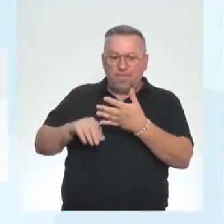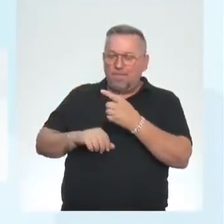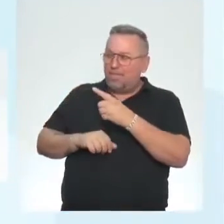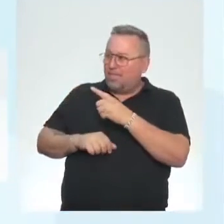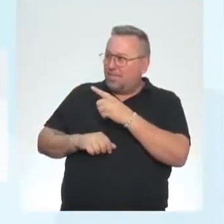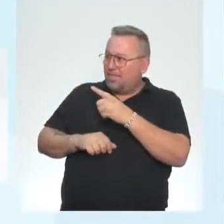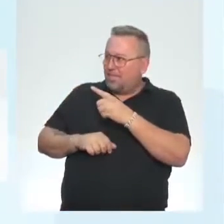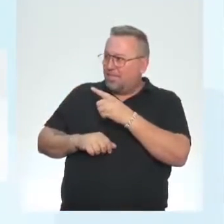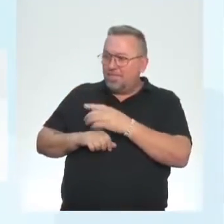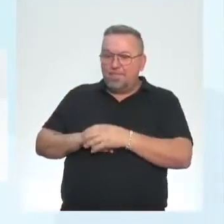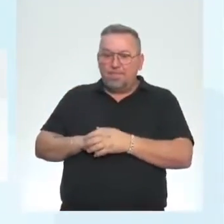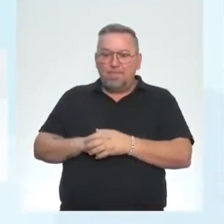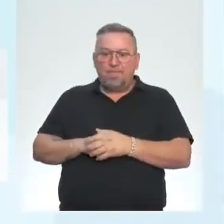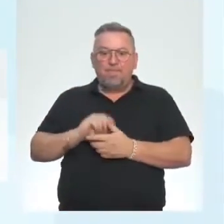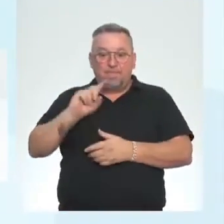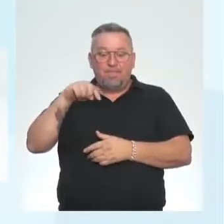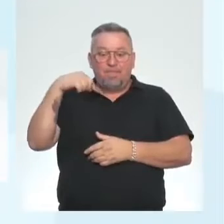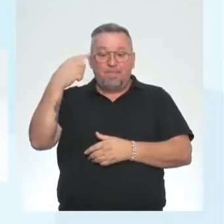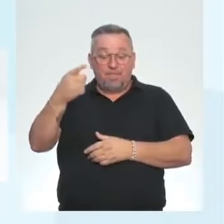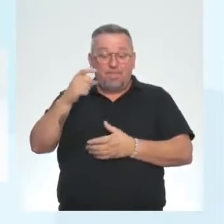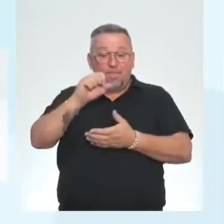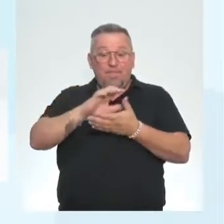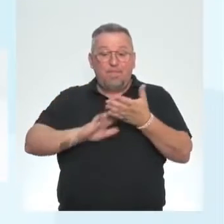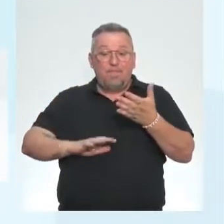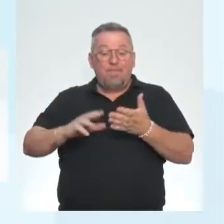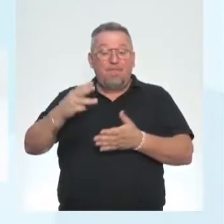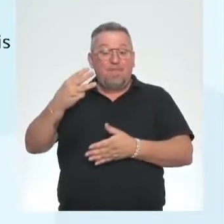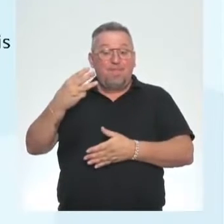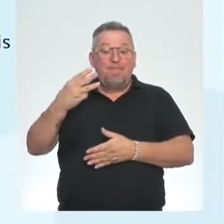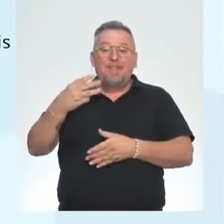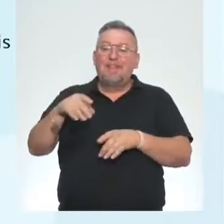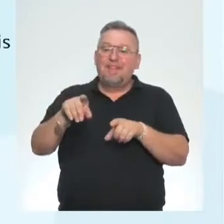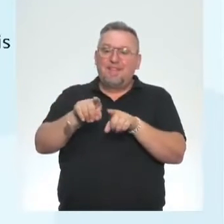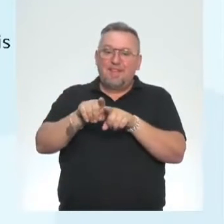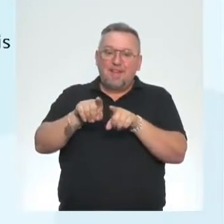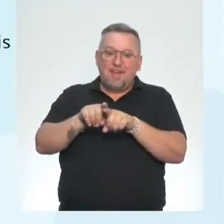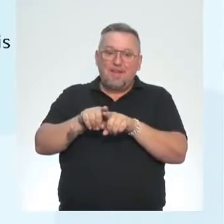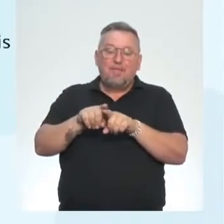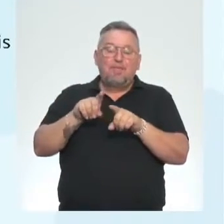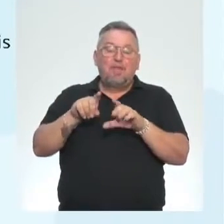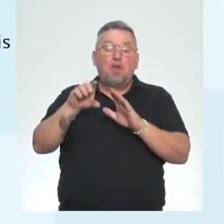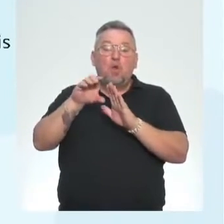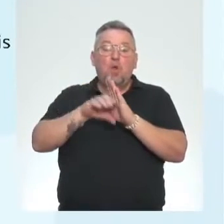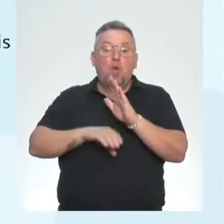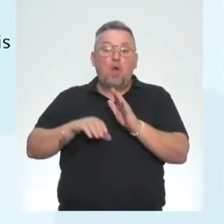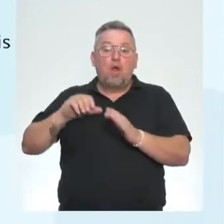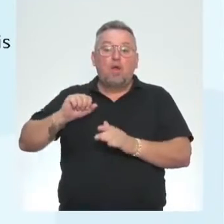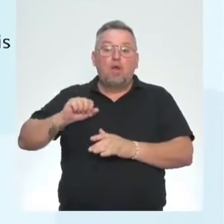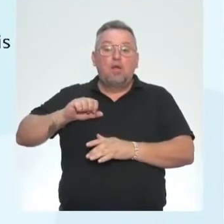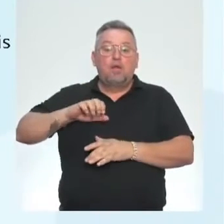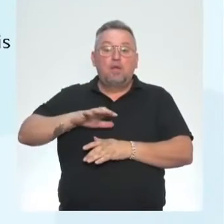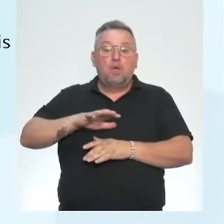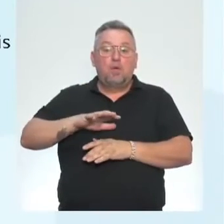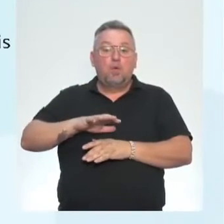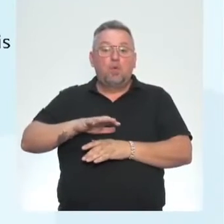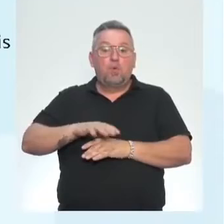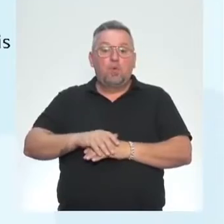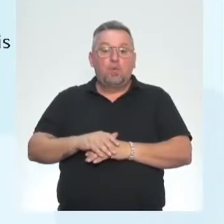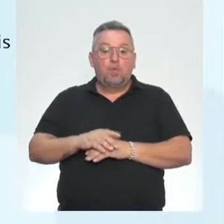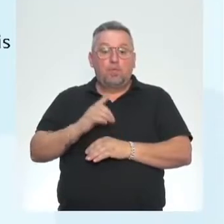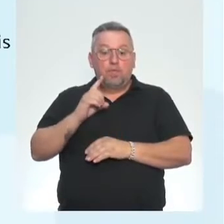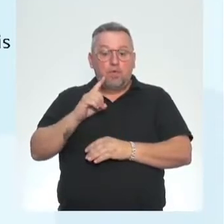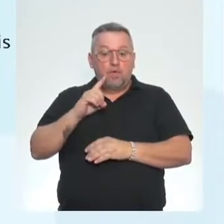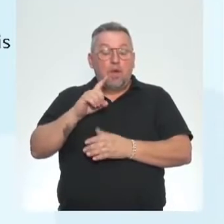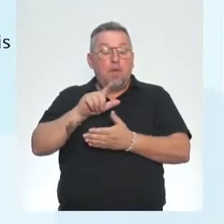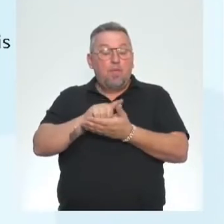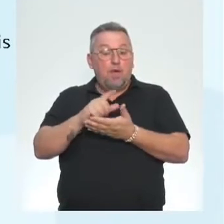já vamos passar para a próxima pergunta, atividade 3, também lá do Currículo em Ação. Tá certo? Então, ele está lá na página 138